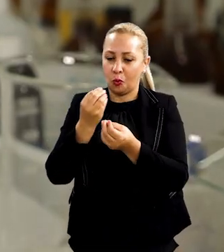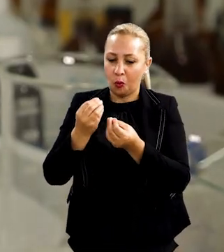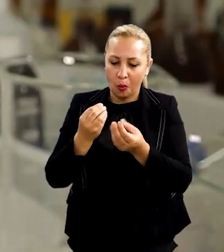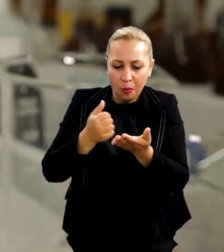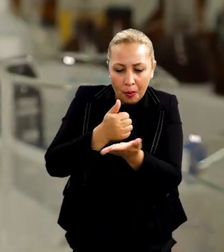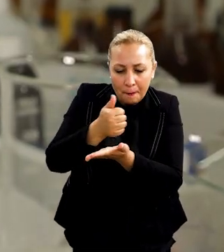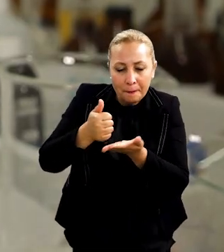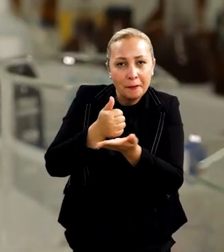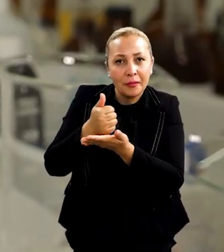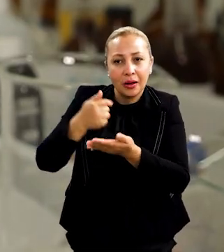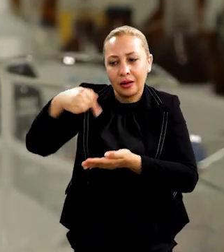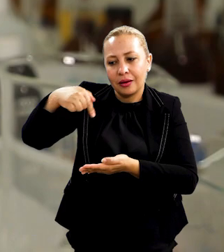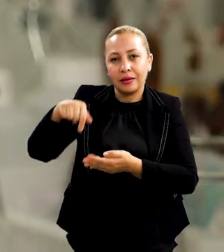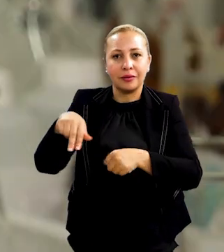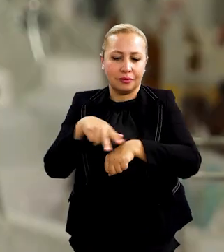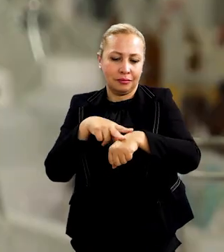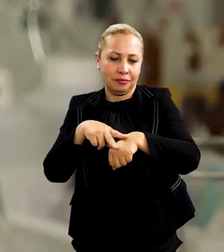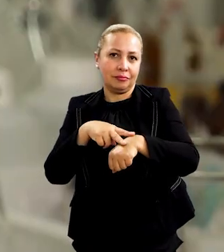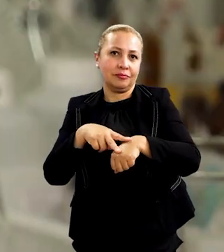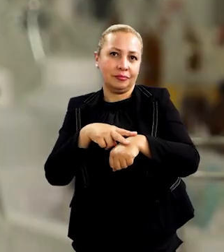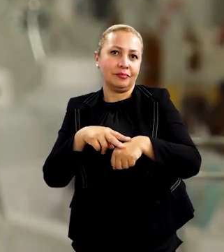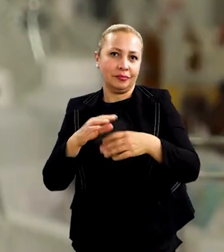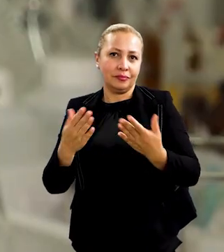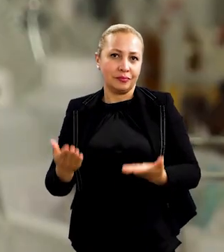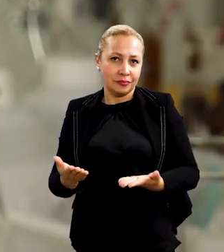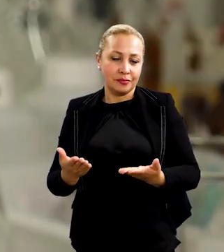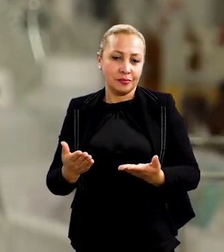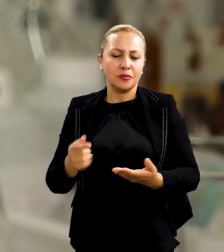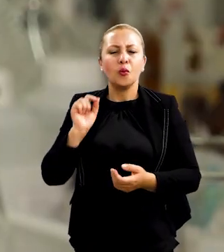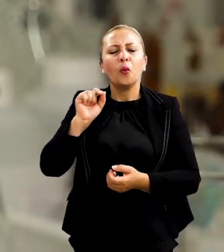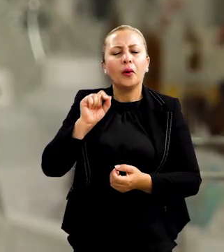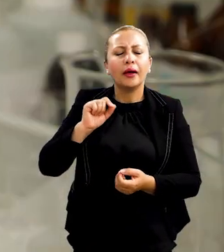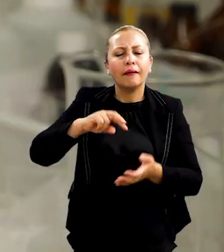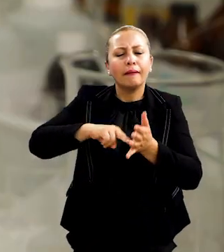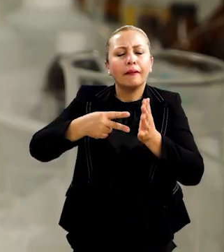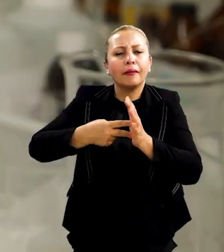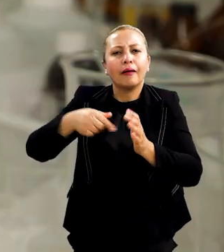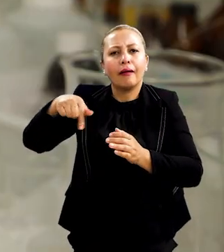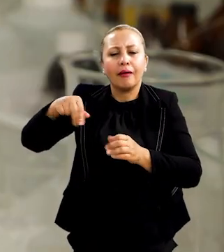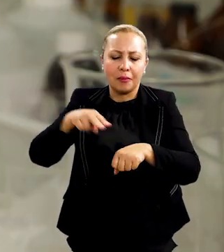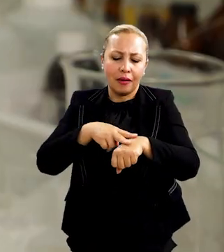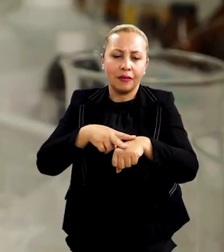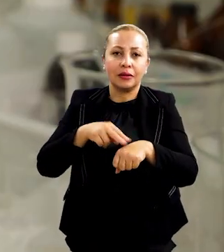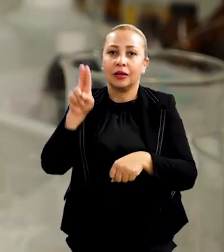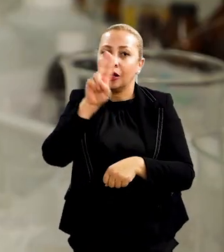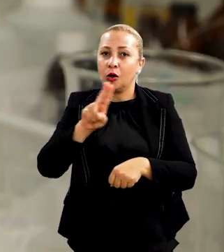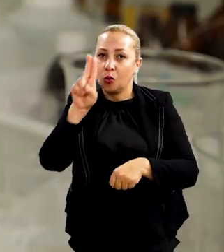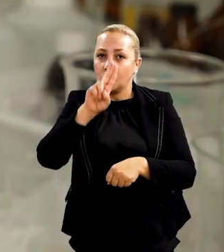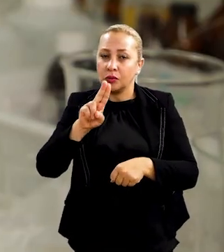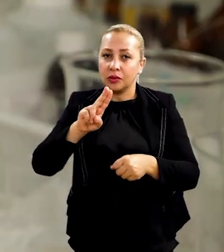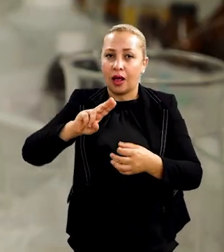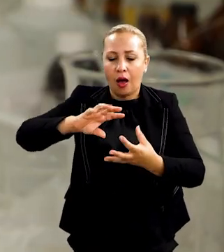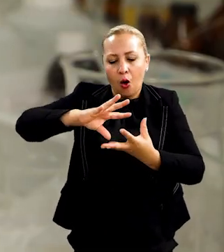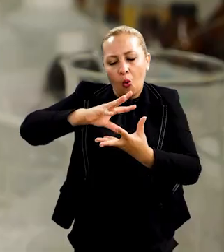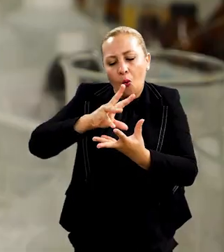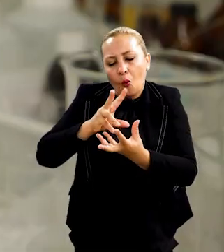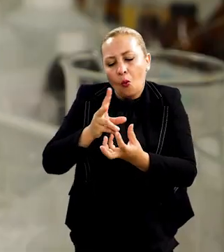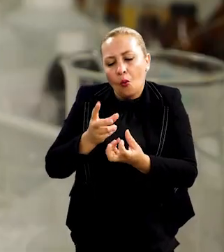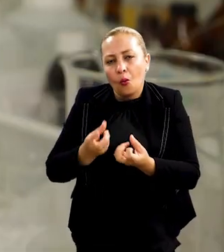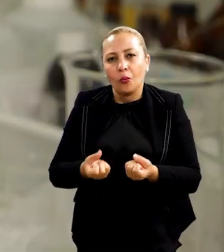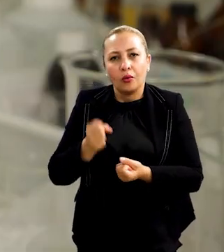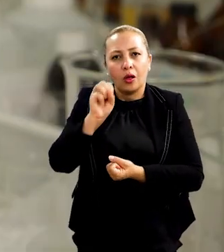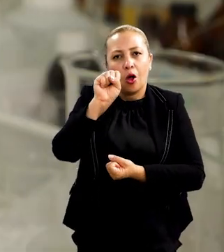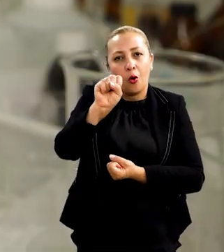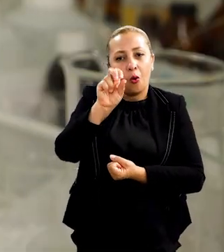como subsídio a química verde. A química verde, no caso, é utilizar métodos solventes que